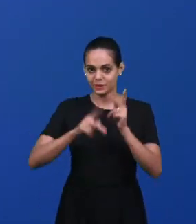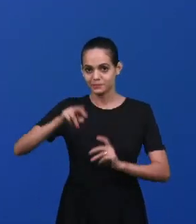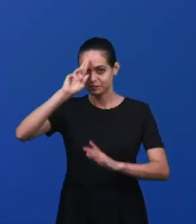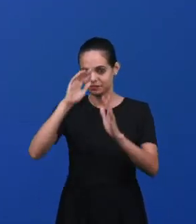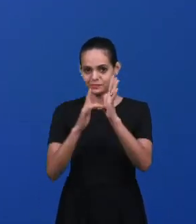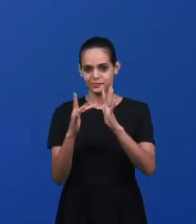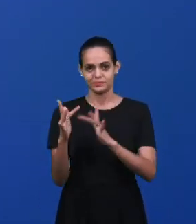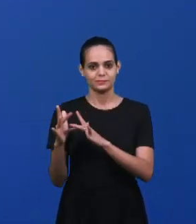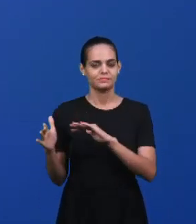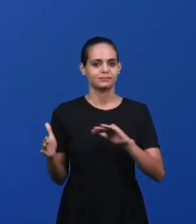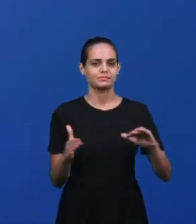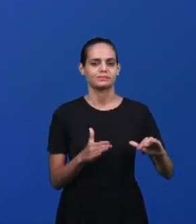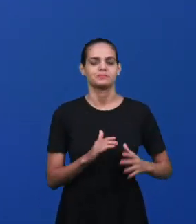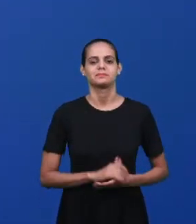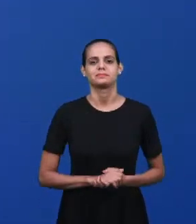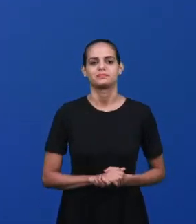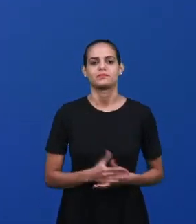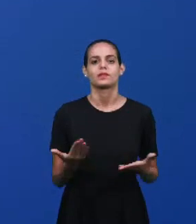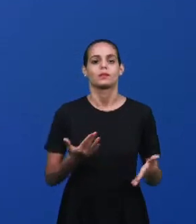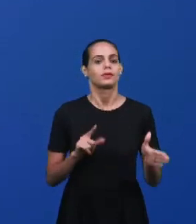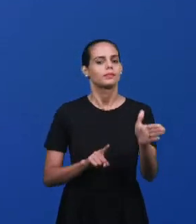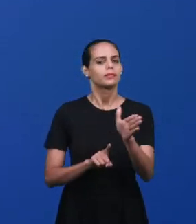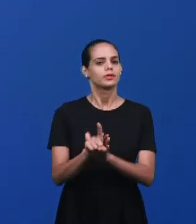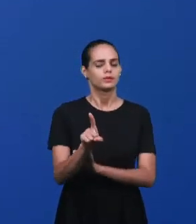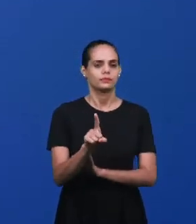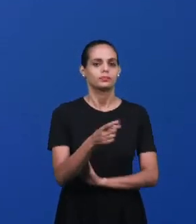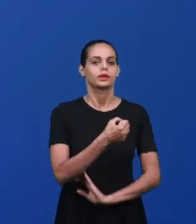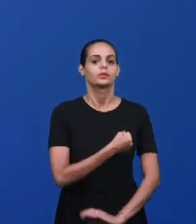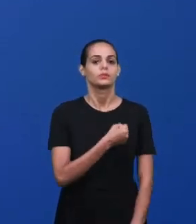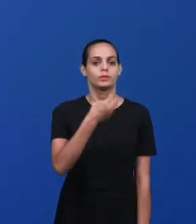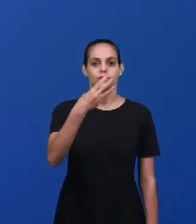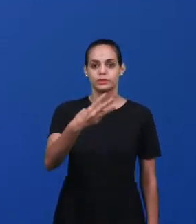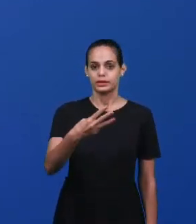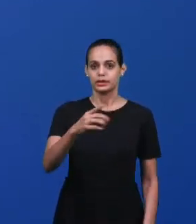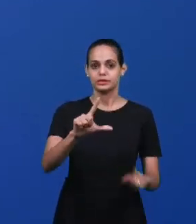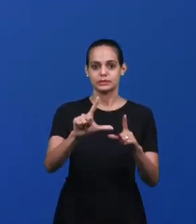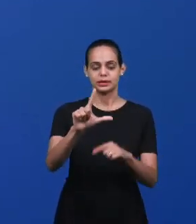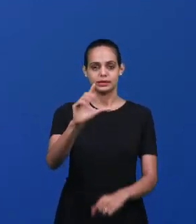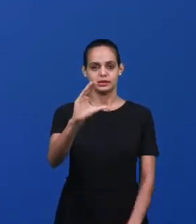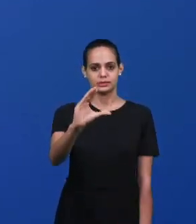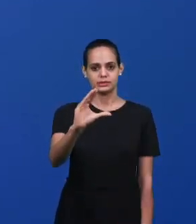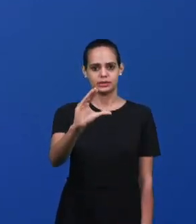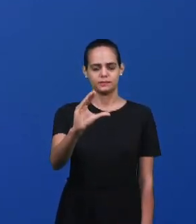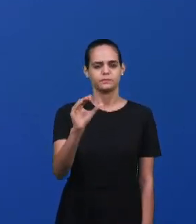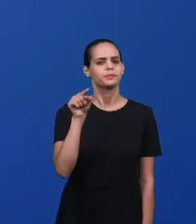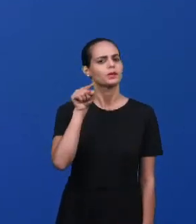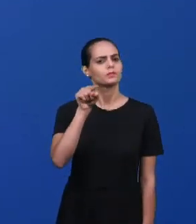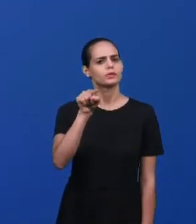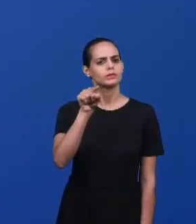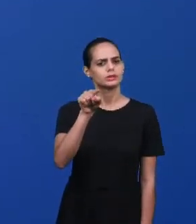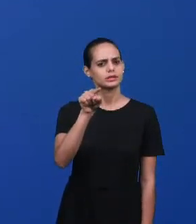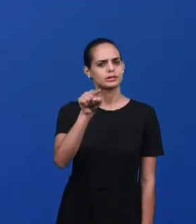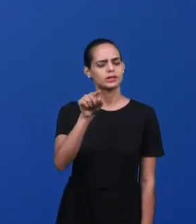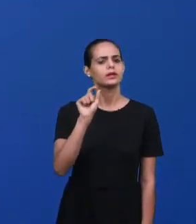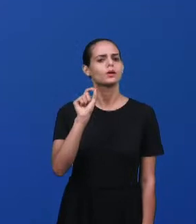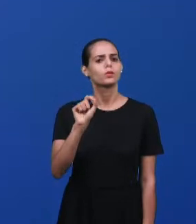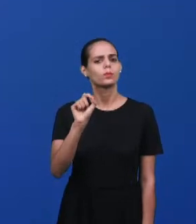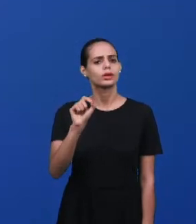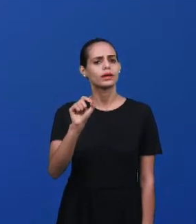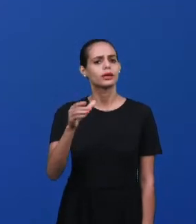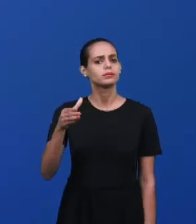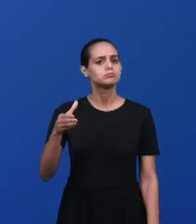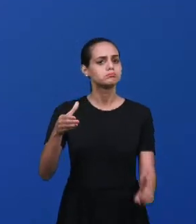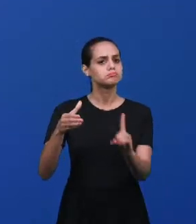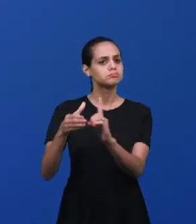Vou fazer a pergunta do número 3, letra C. Você foi incluído ou está